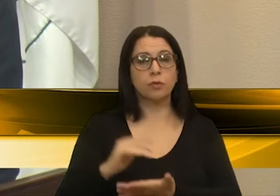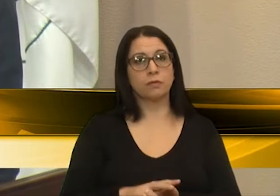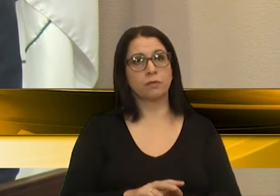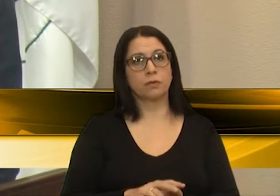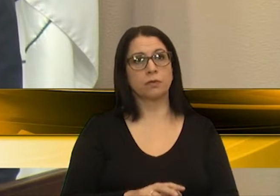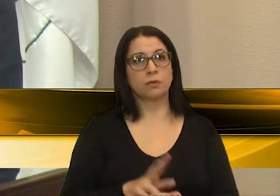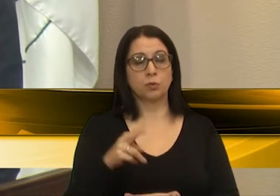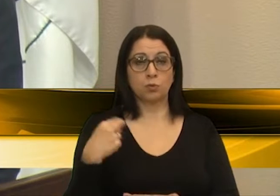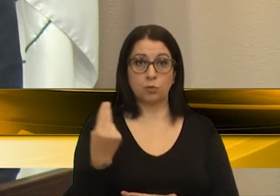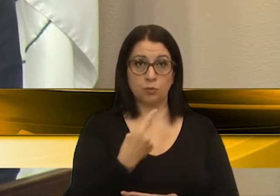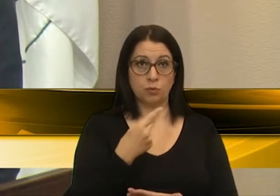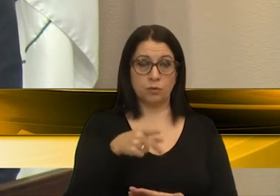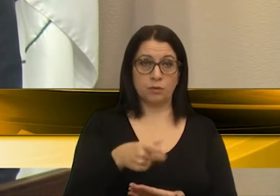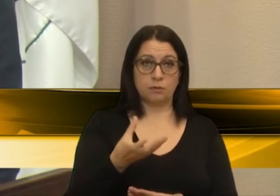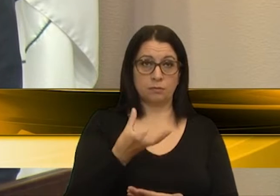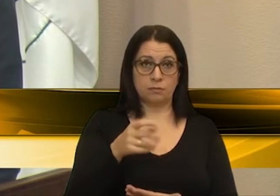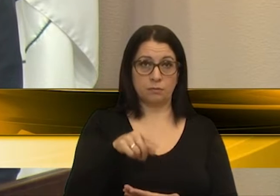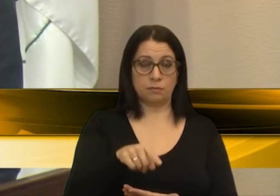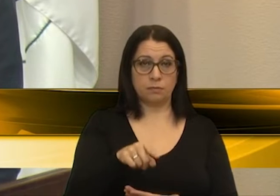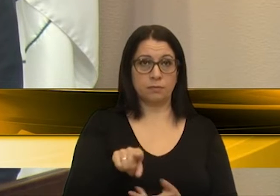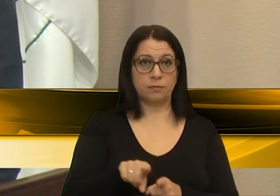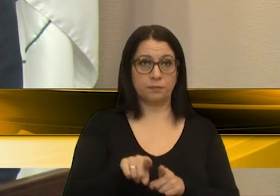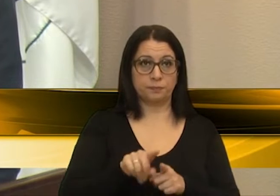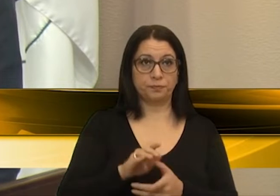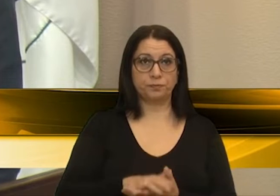Então, quando nós queremos também